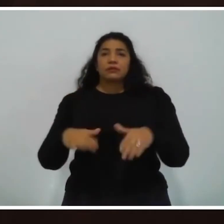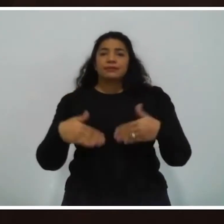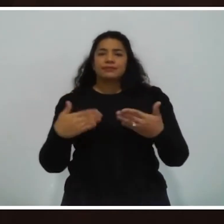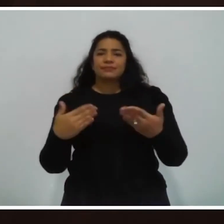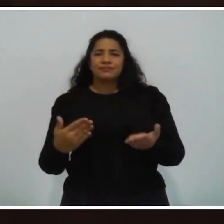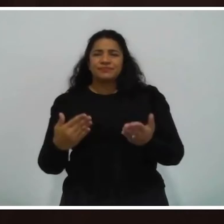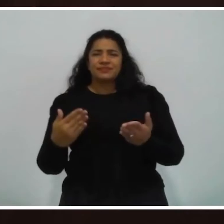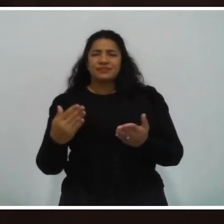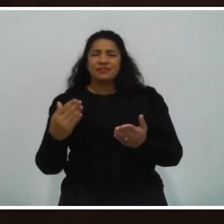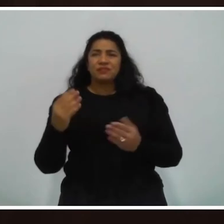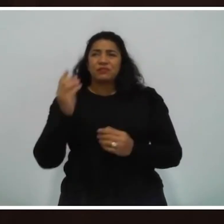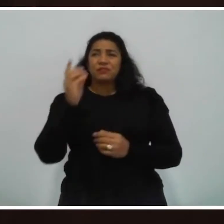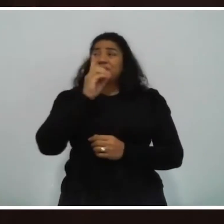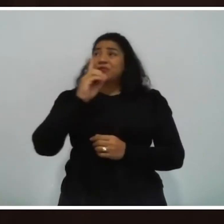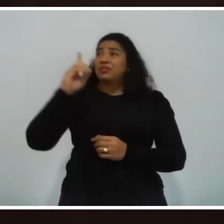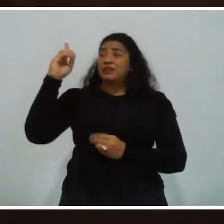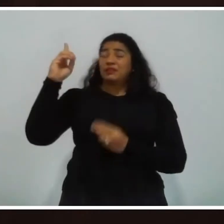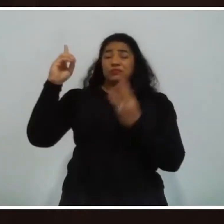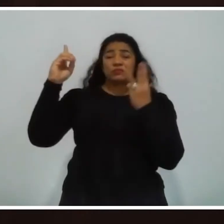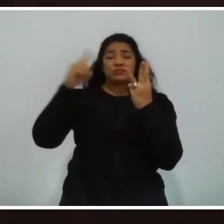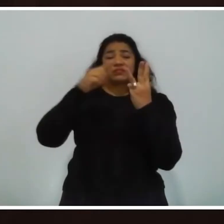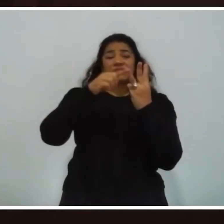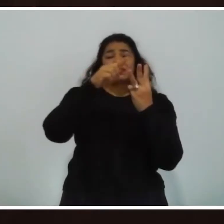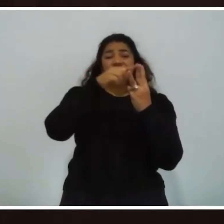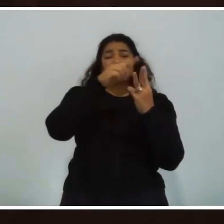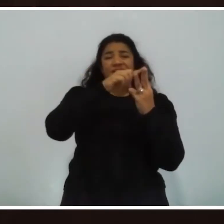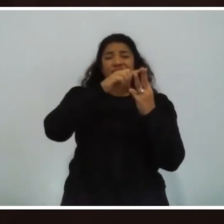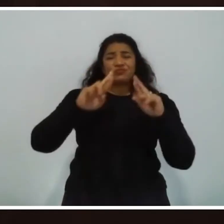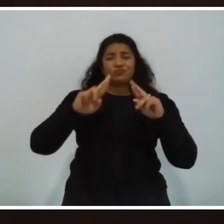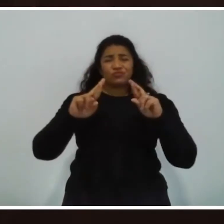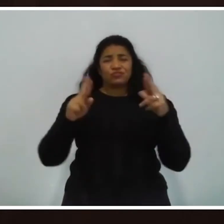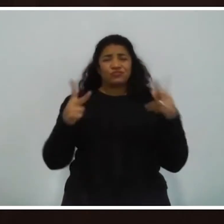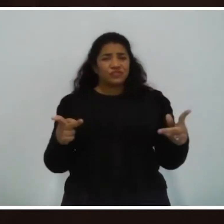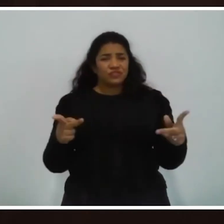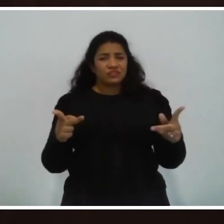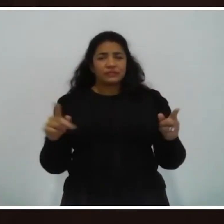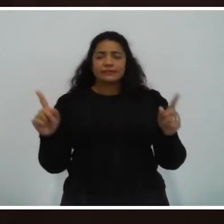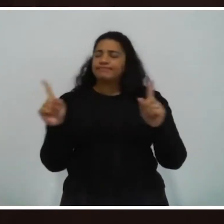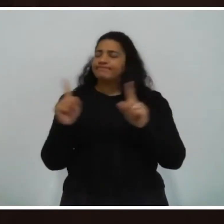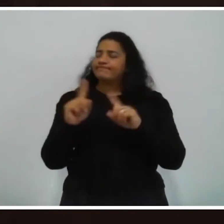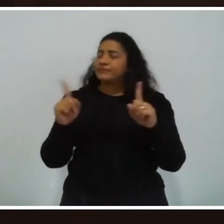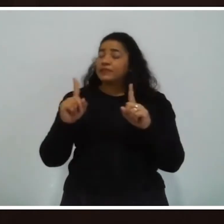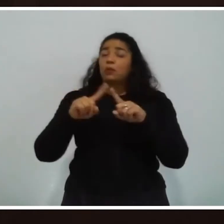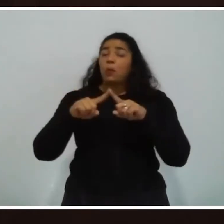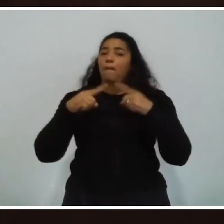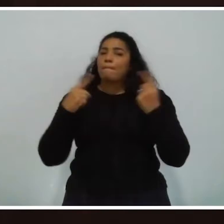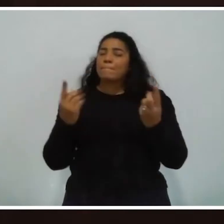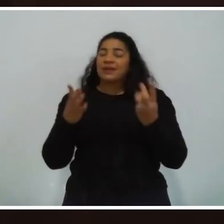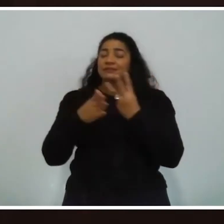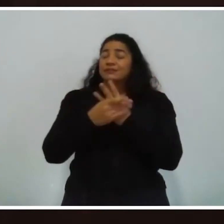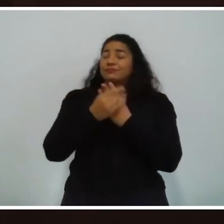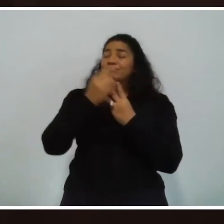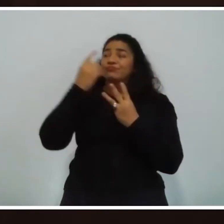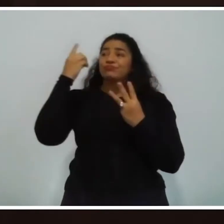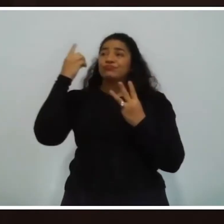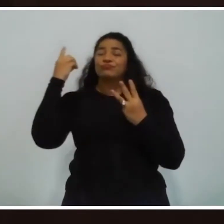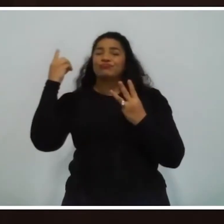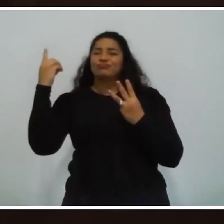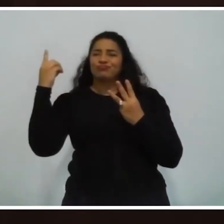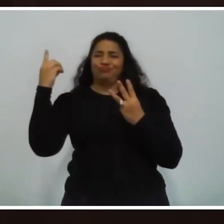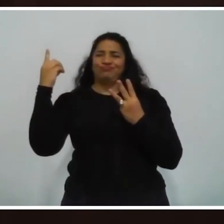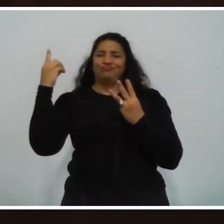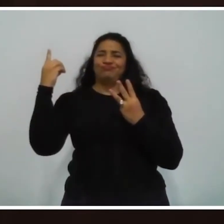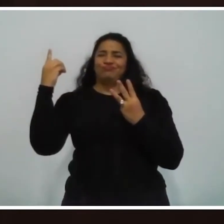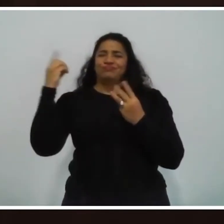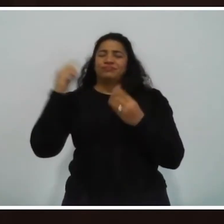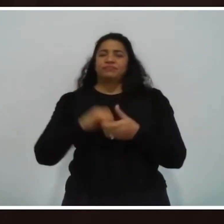hipóstases do mesmo Deus. Vocês estão entendendo? Né? Do mesmo Deus indivisível. Deus não pode